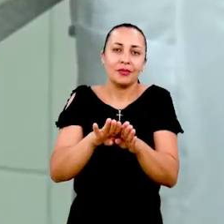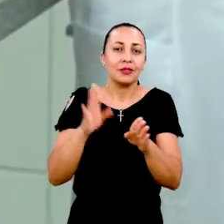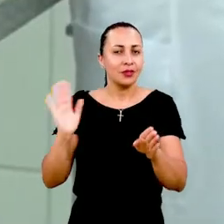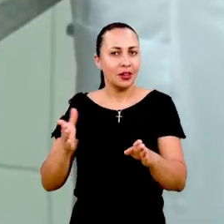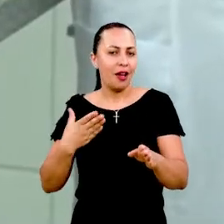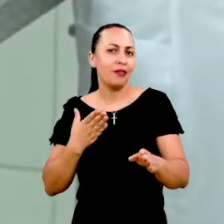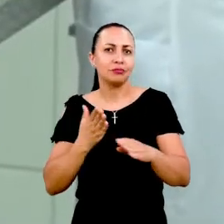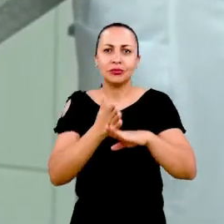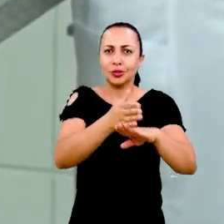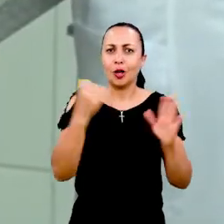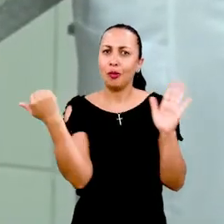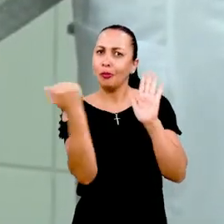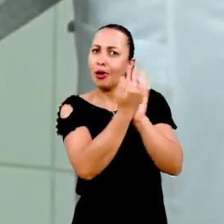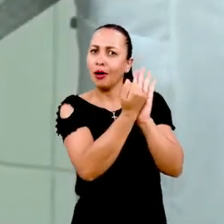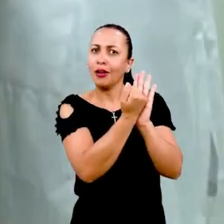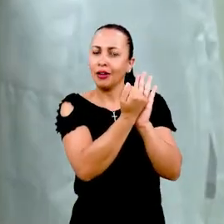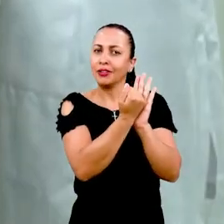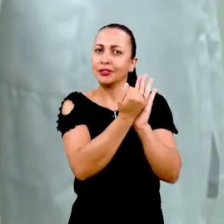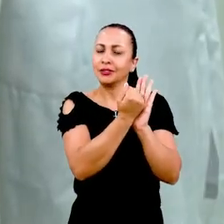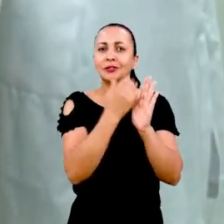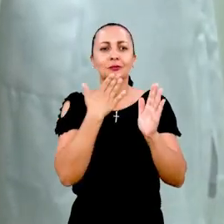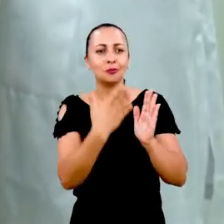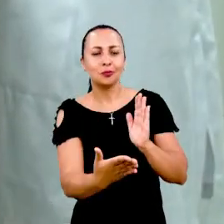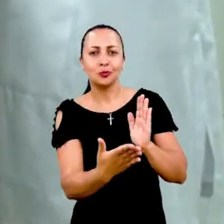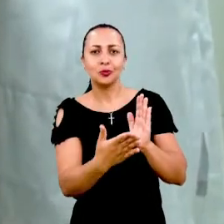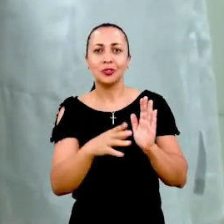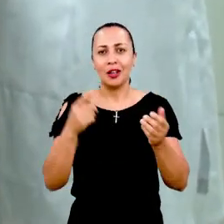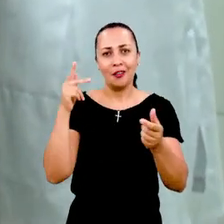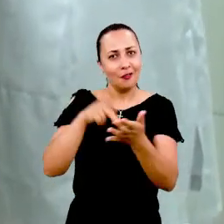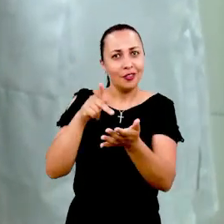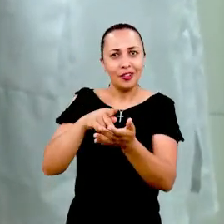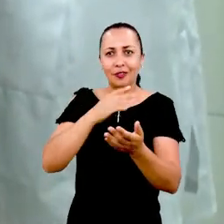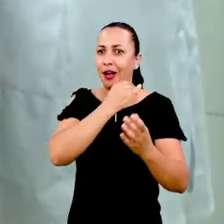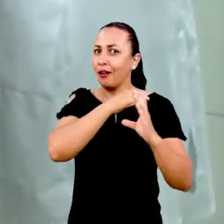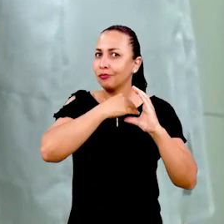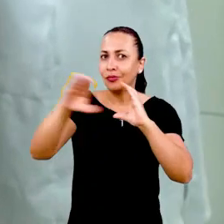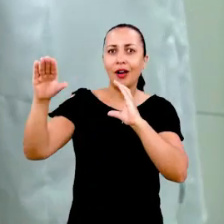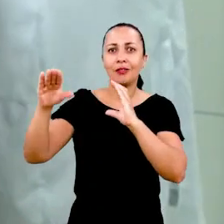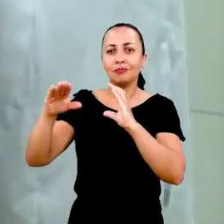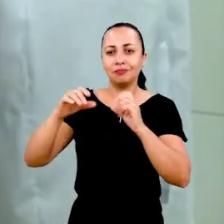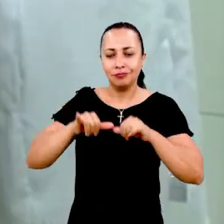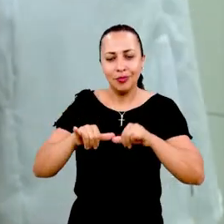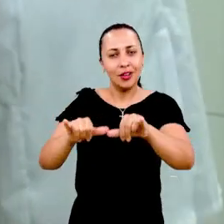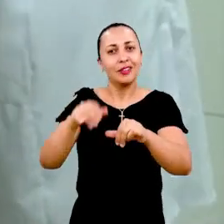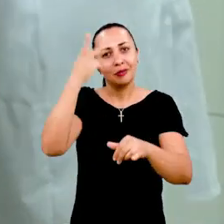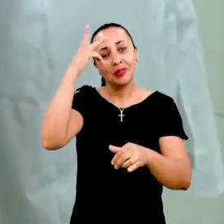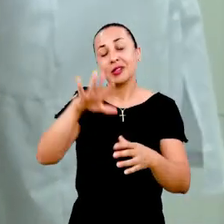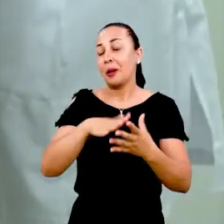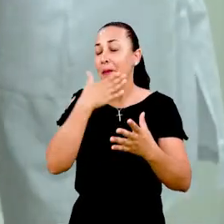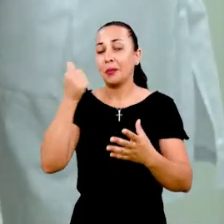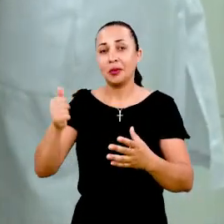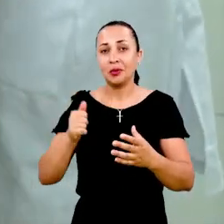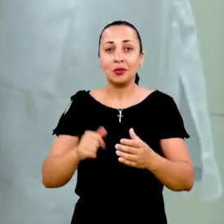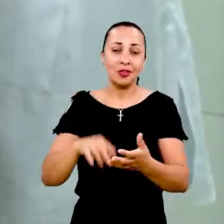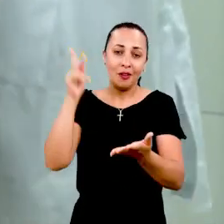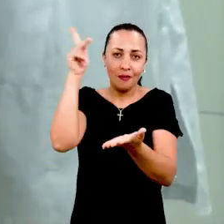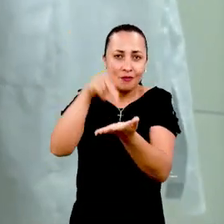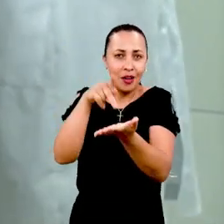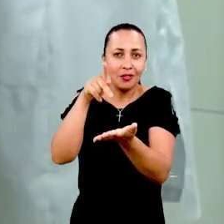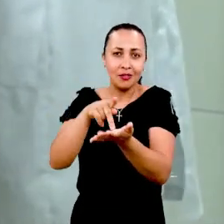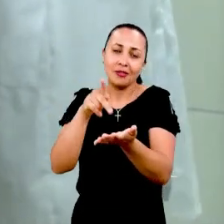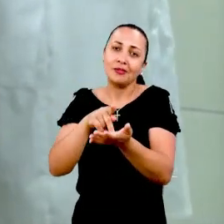Já estamos entrando com pedido de patente, nós vamos, na verdade, lançar esse produto no mercado para ser mais uma